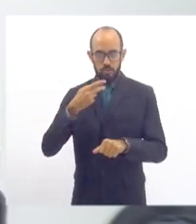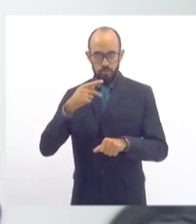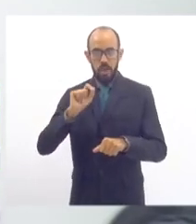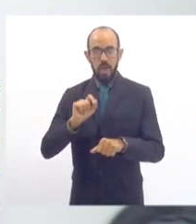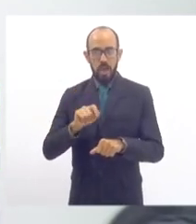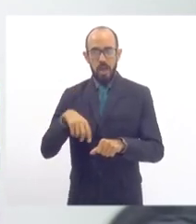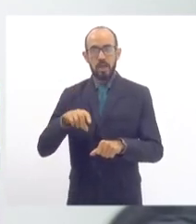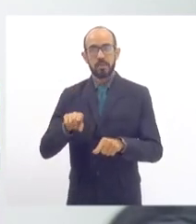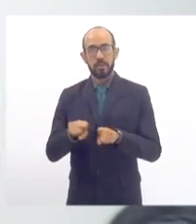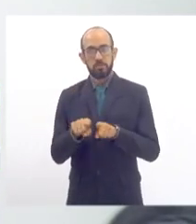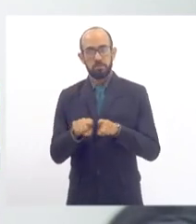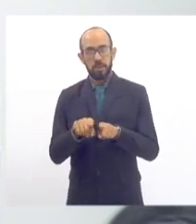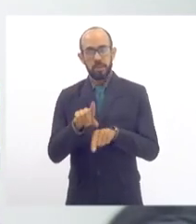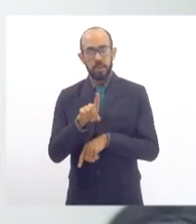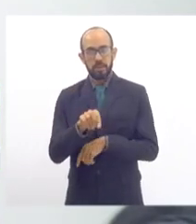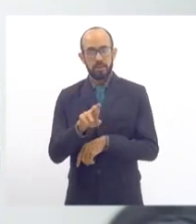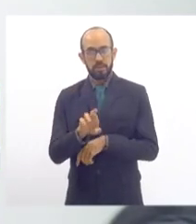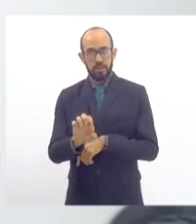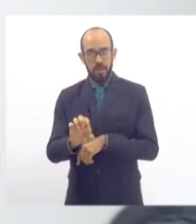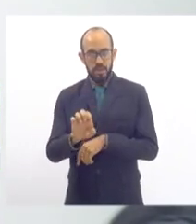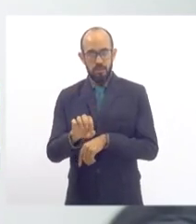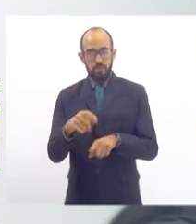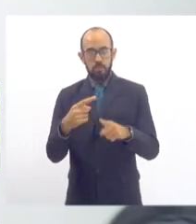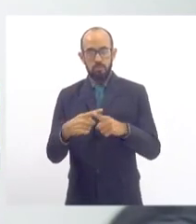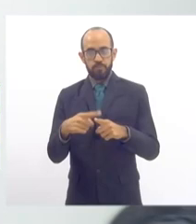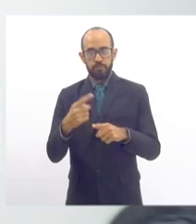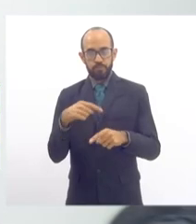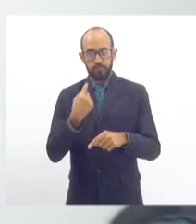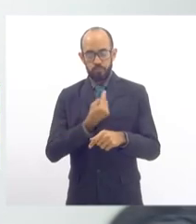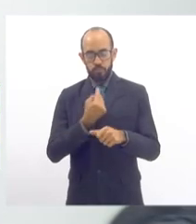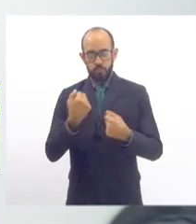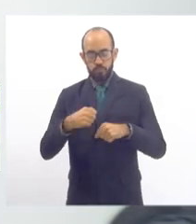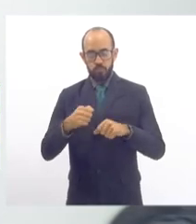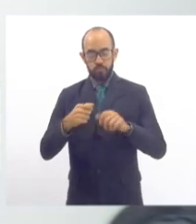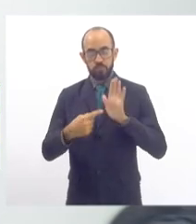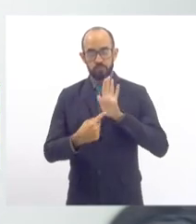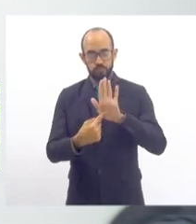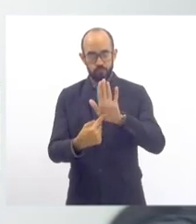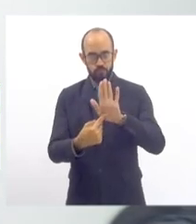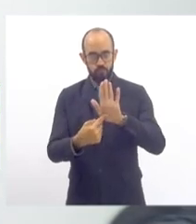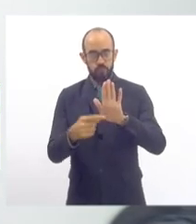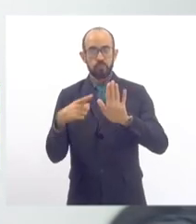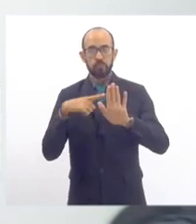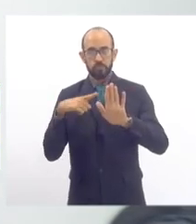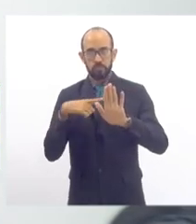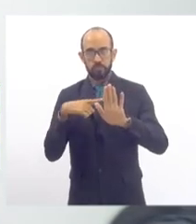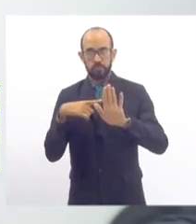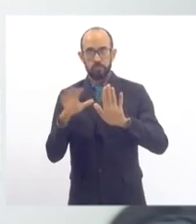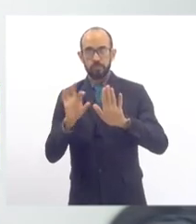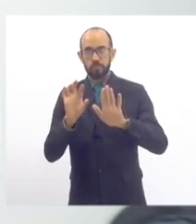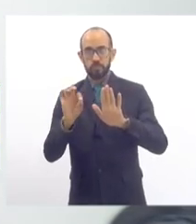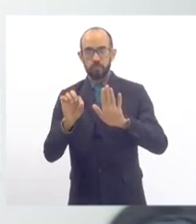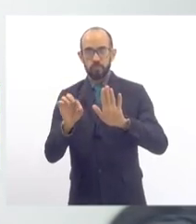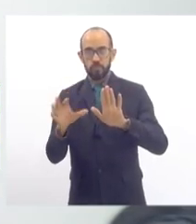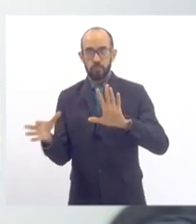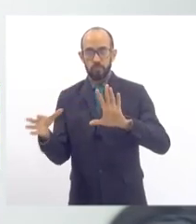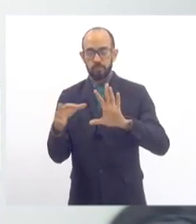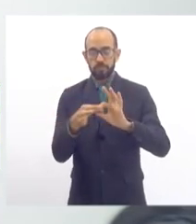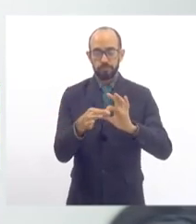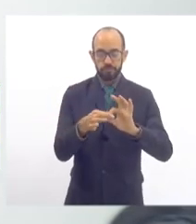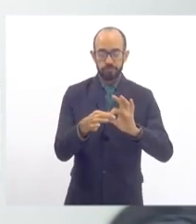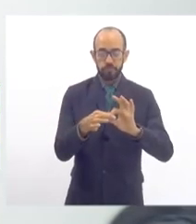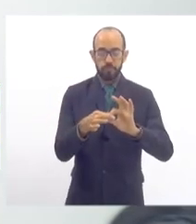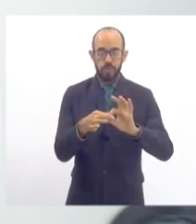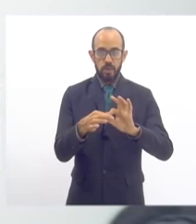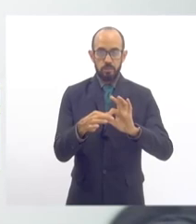da DRE? Porque nós vamos precisar demonstrar que há lastro para honrar